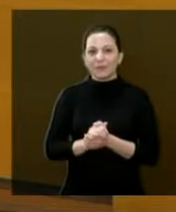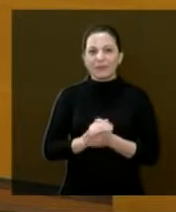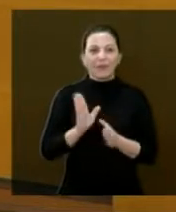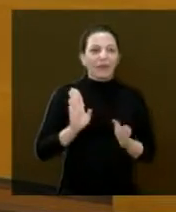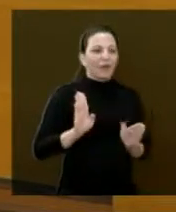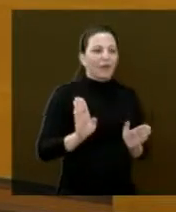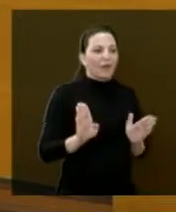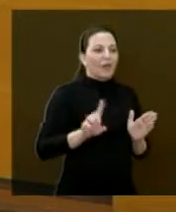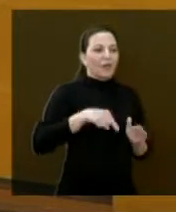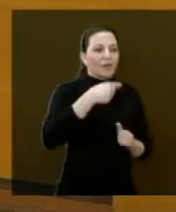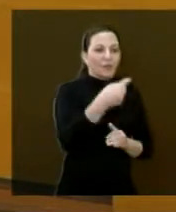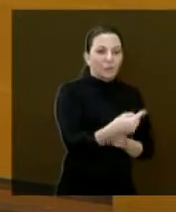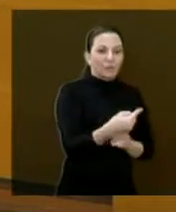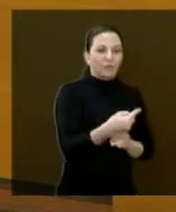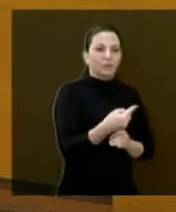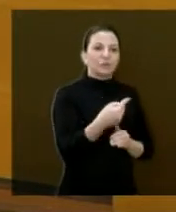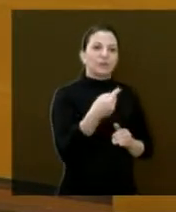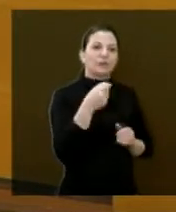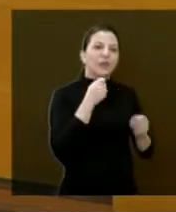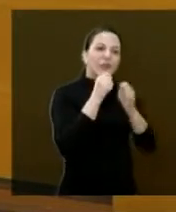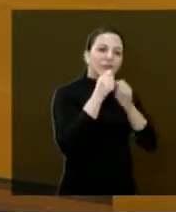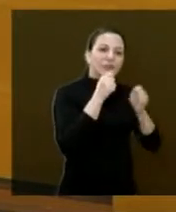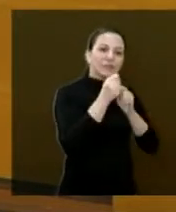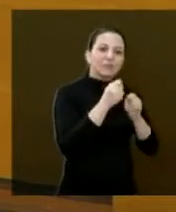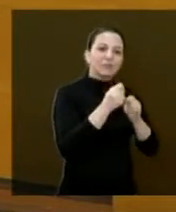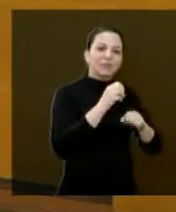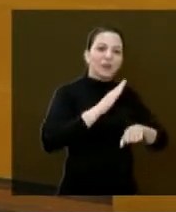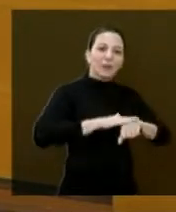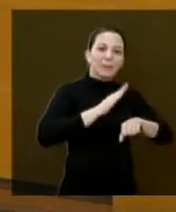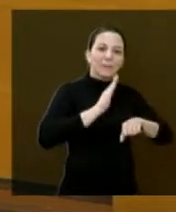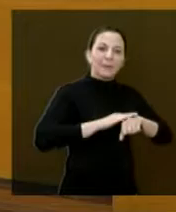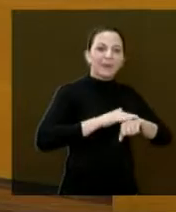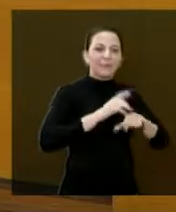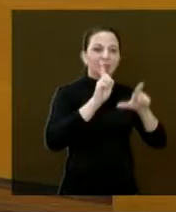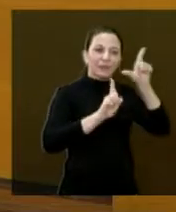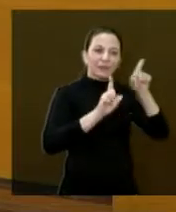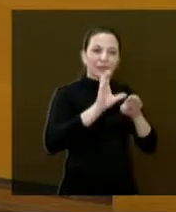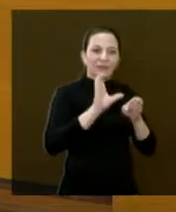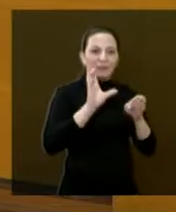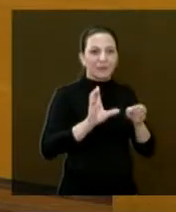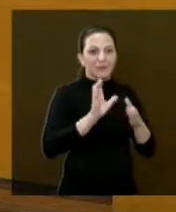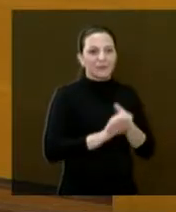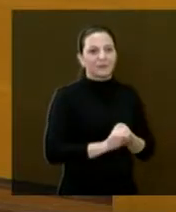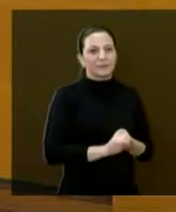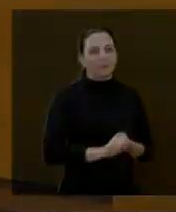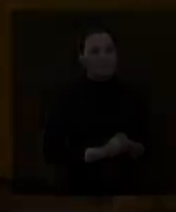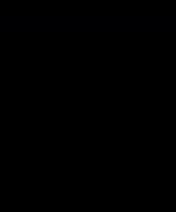próxima, porque vai ter mais entrevistas aqui na TV Câmara. Até